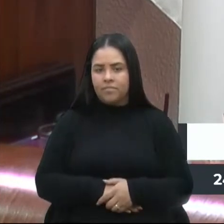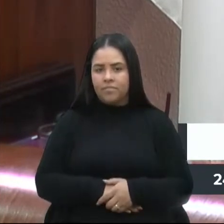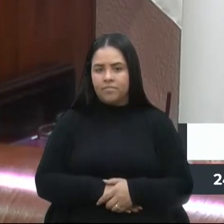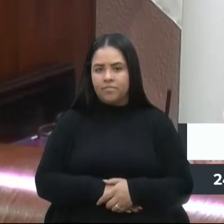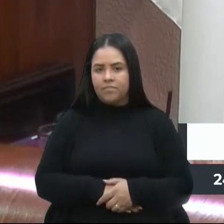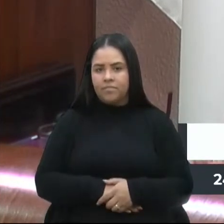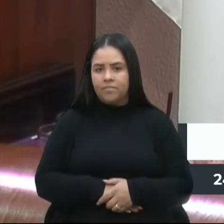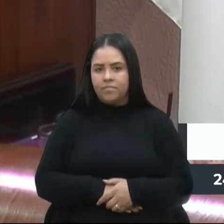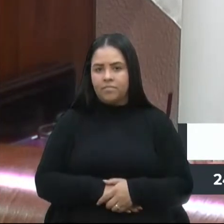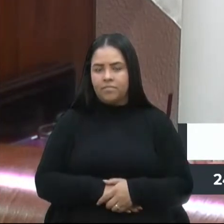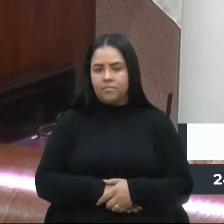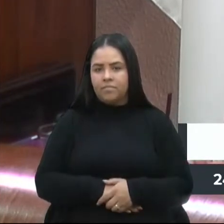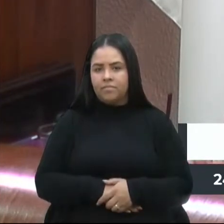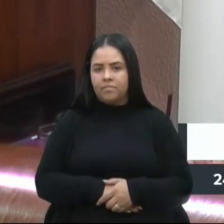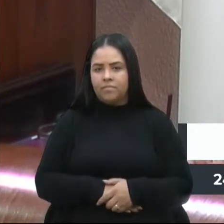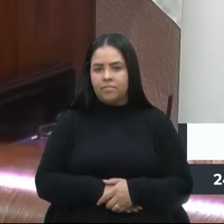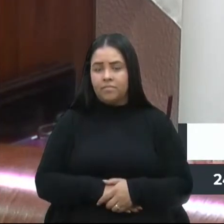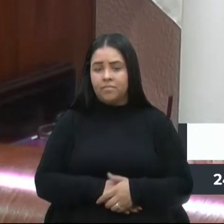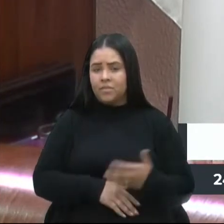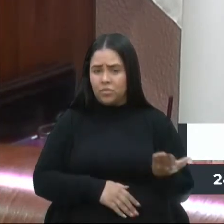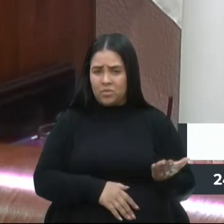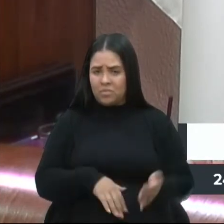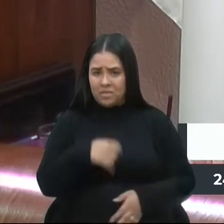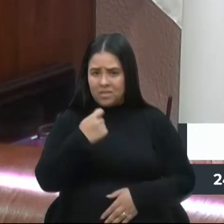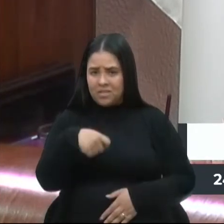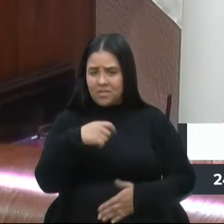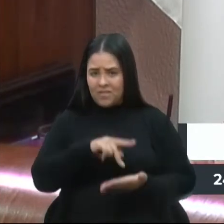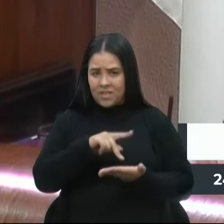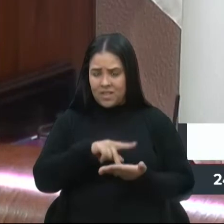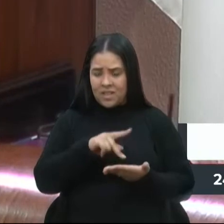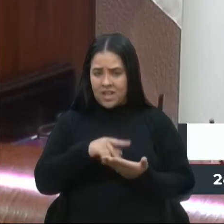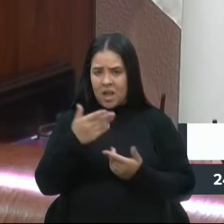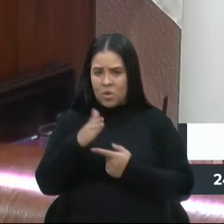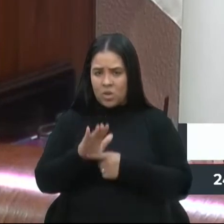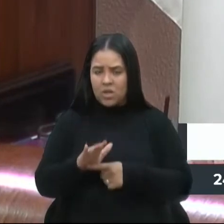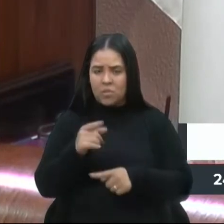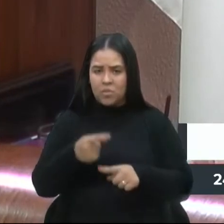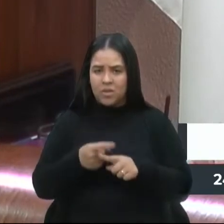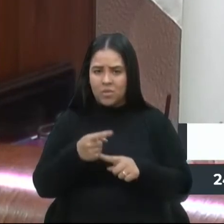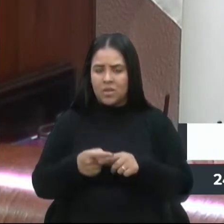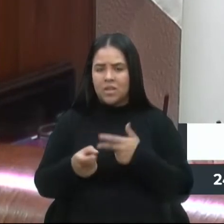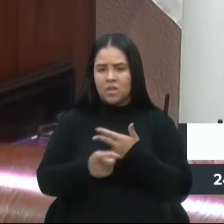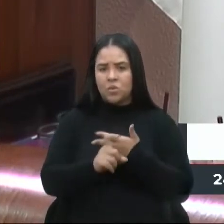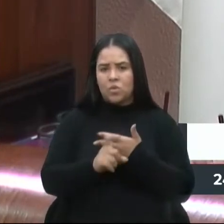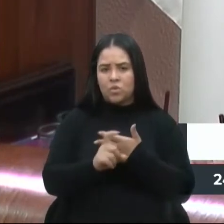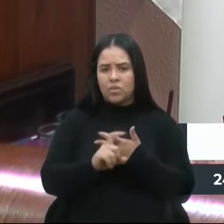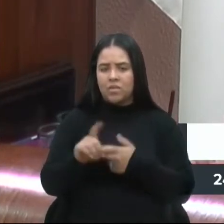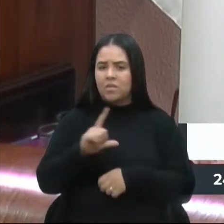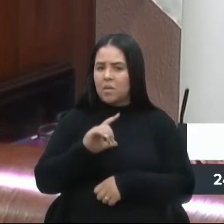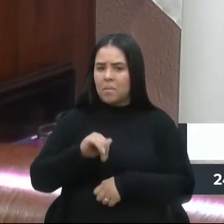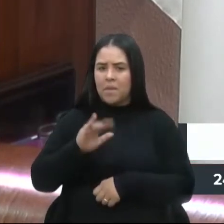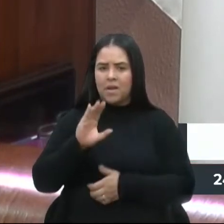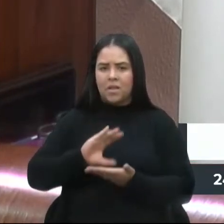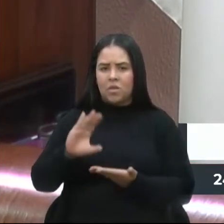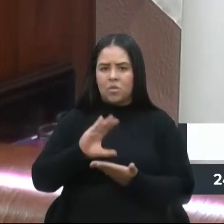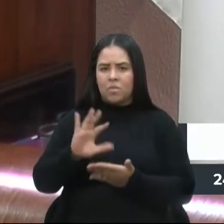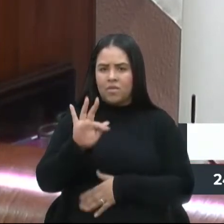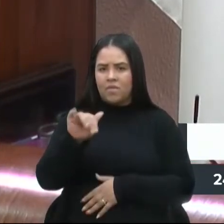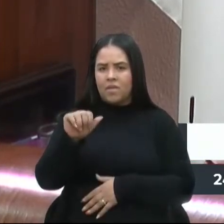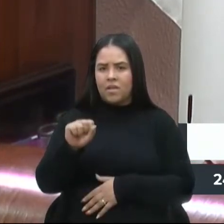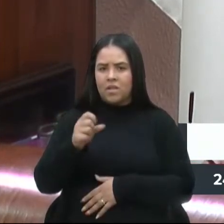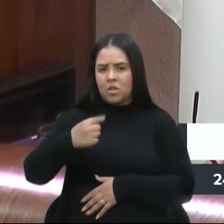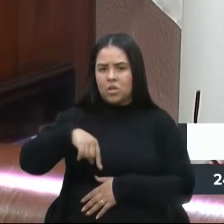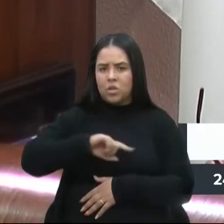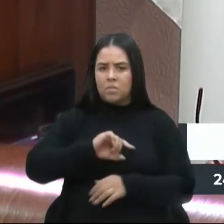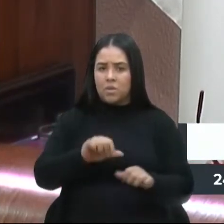essa casa precisa ajudar com que o executivo tenha mais recursos para FAS e que a gente melhore